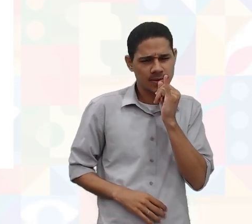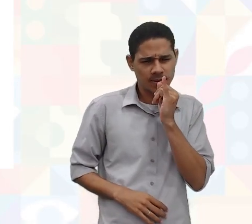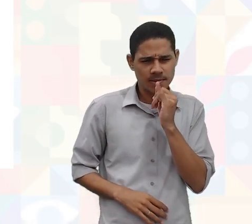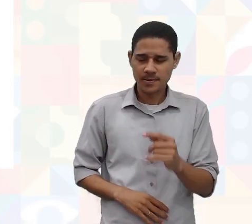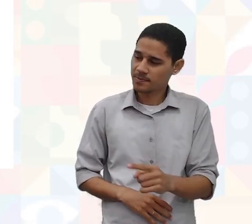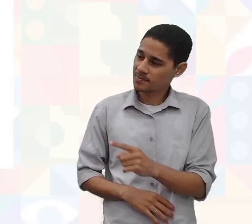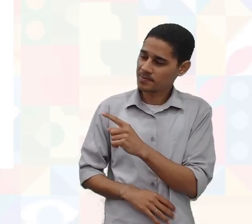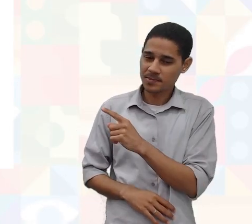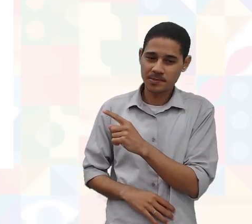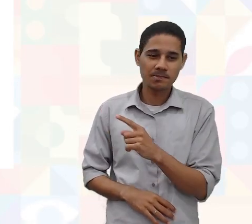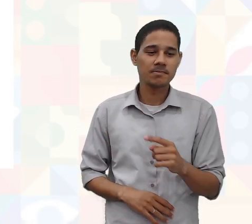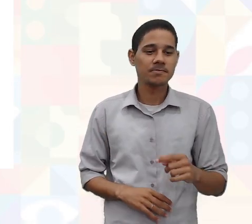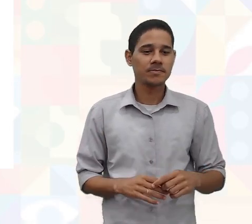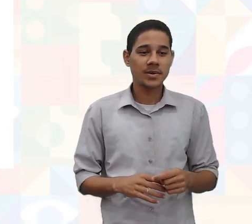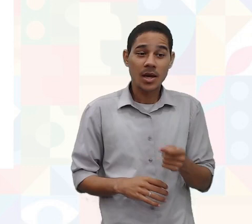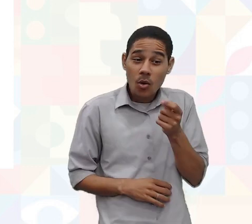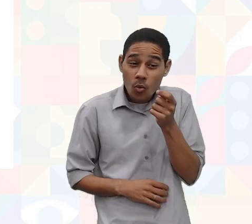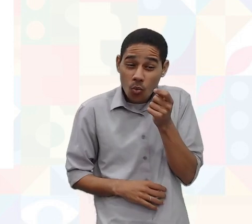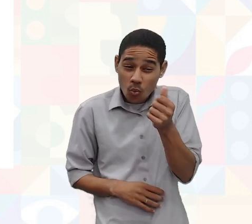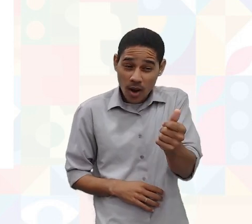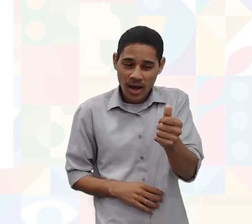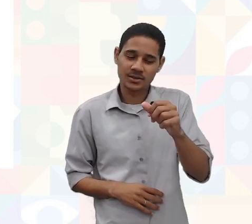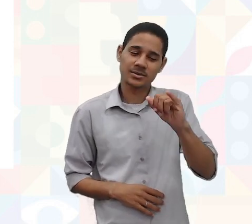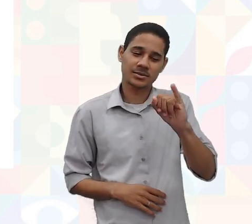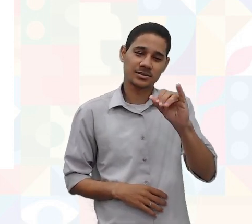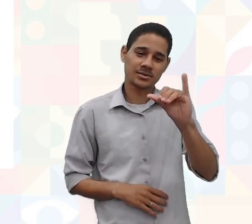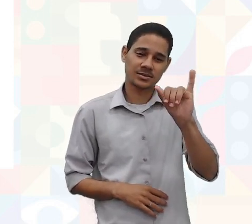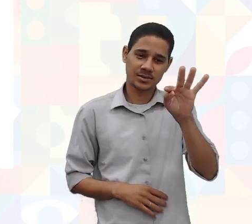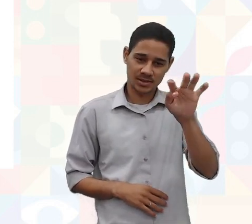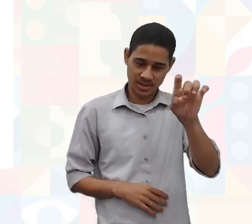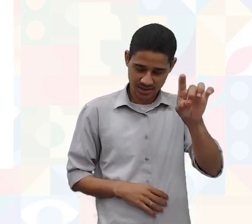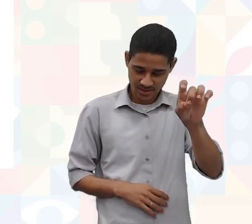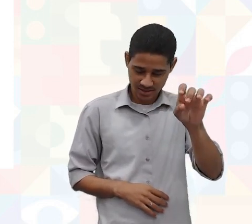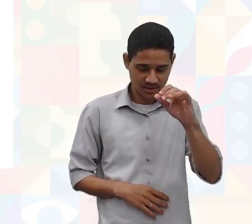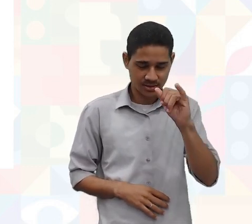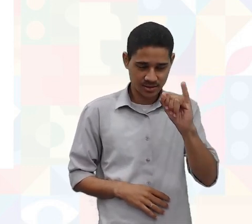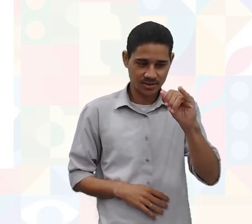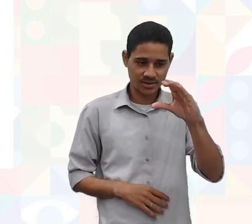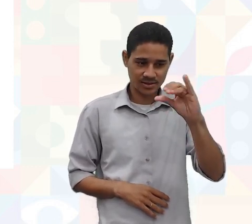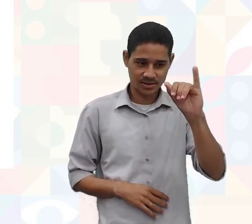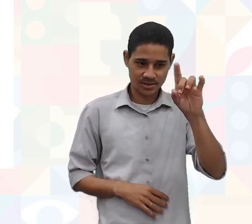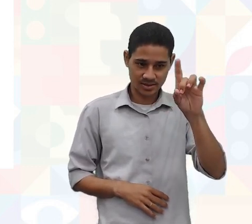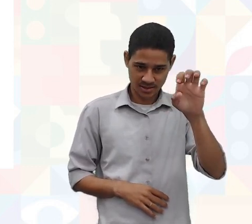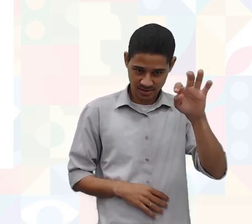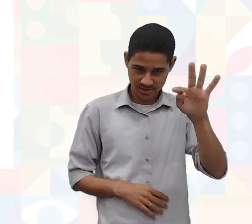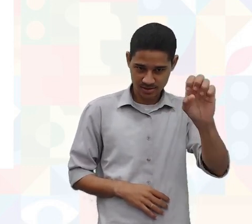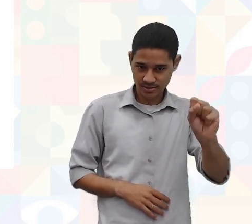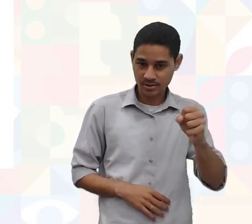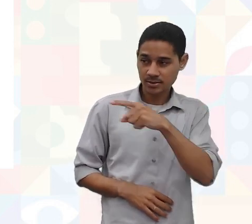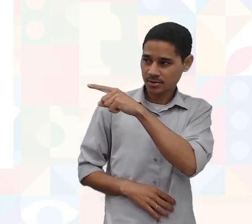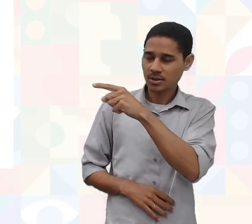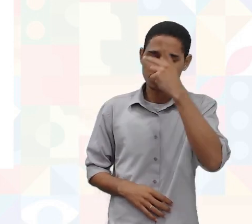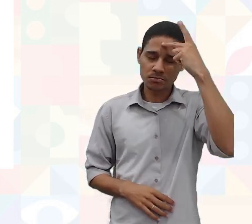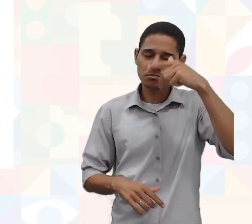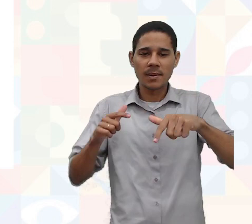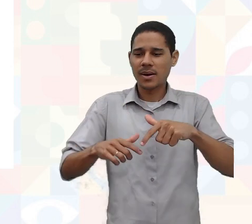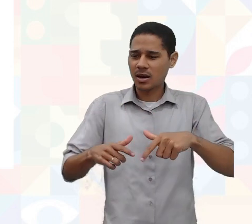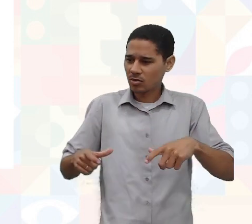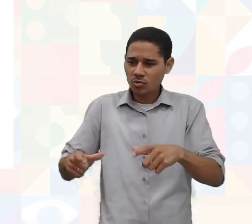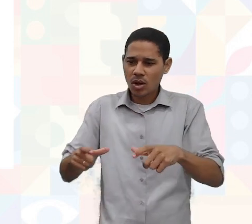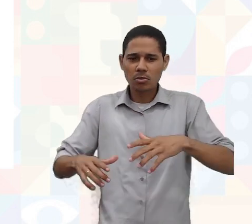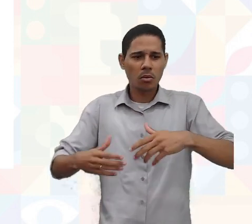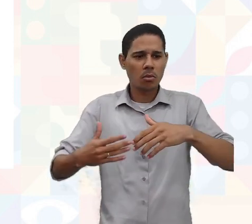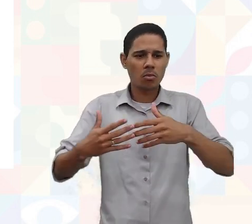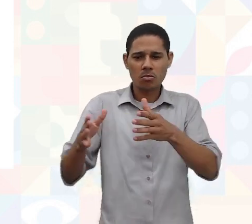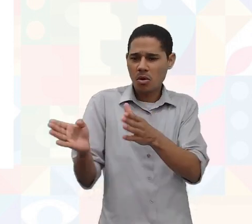exemplos de quase acidente, O trabalhador caminhando em uma área desorganizada pode estar sujeito